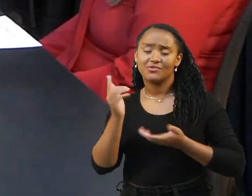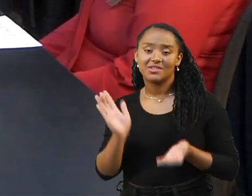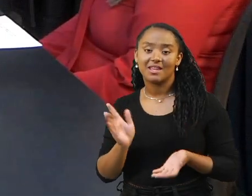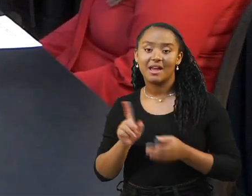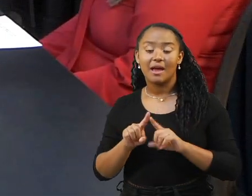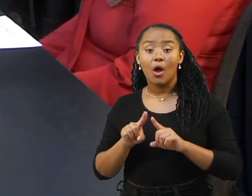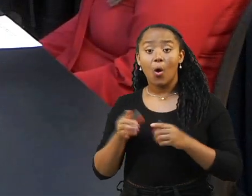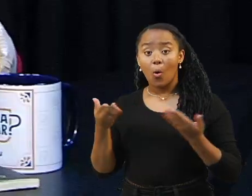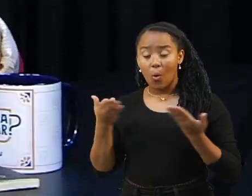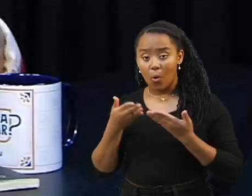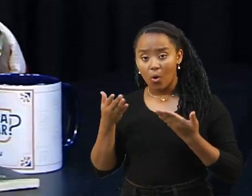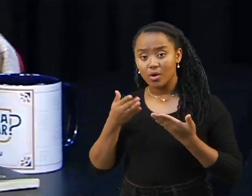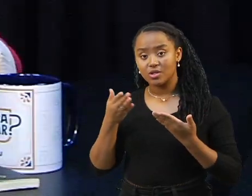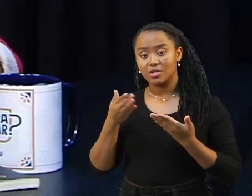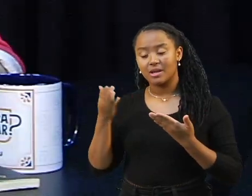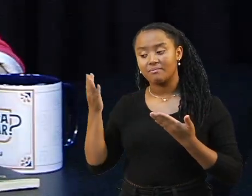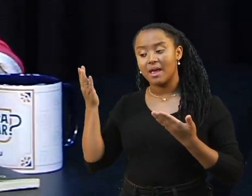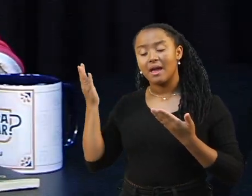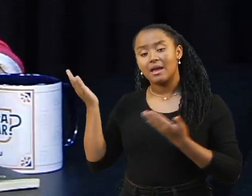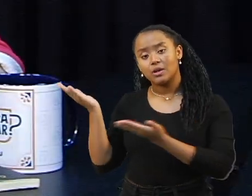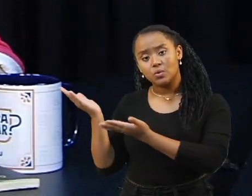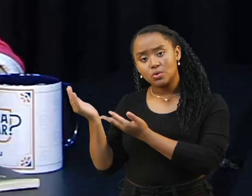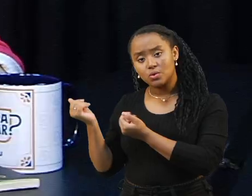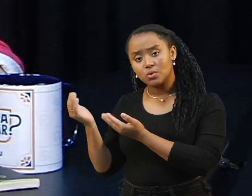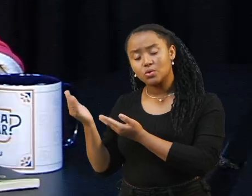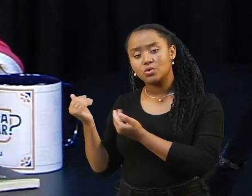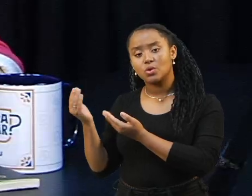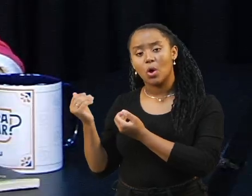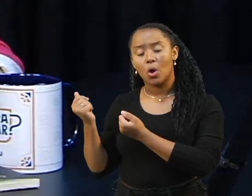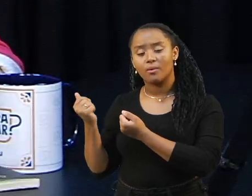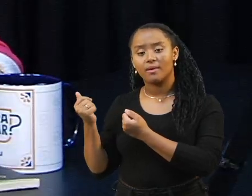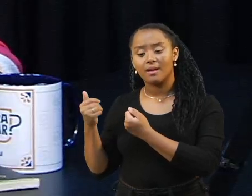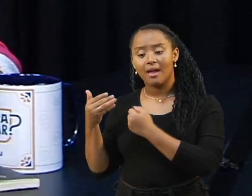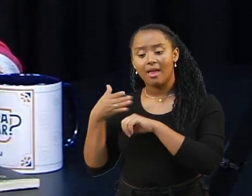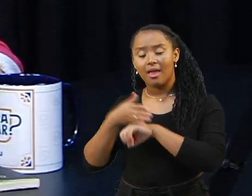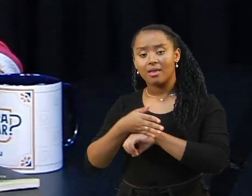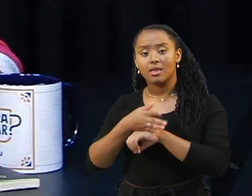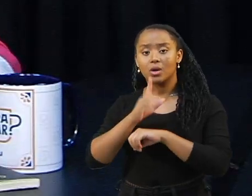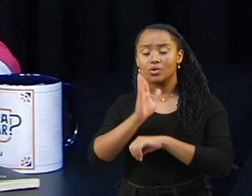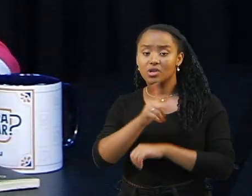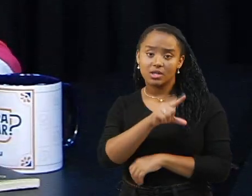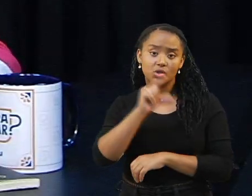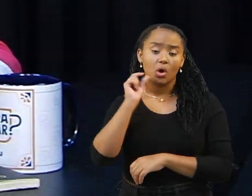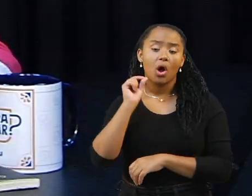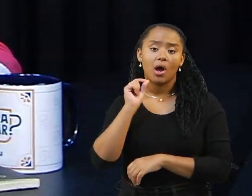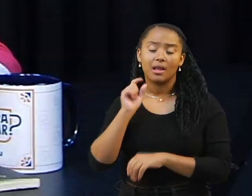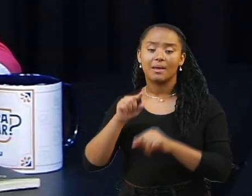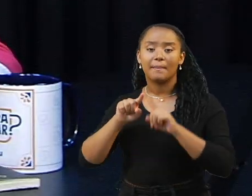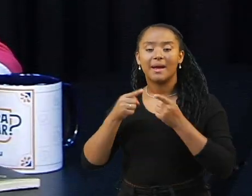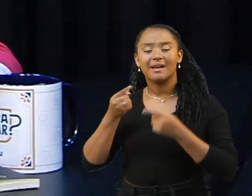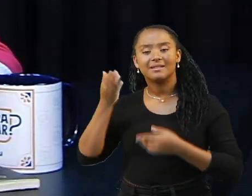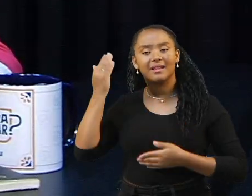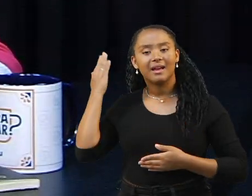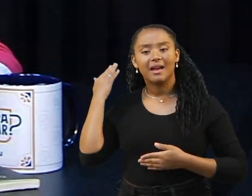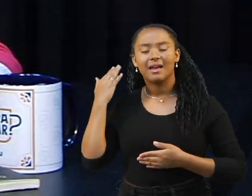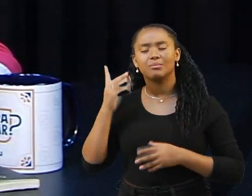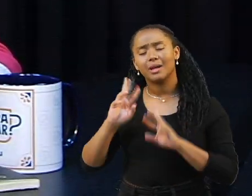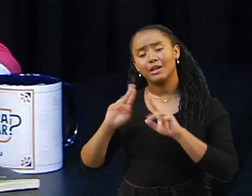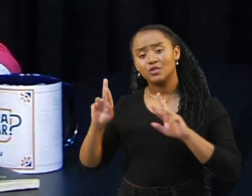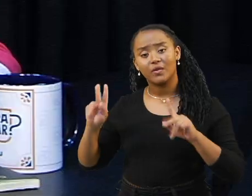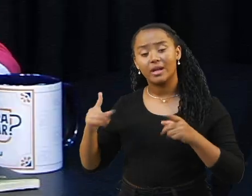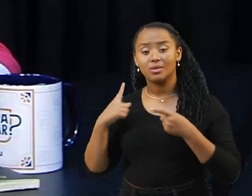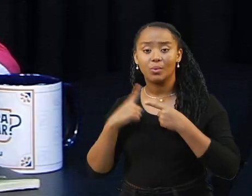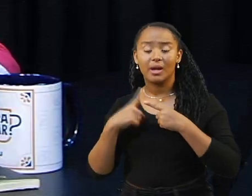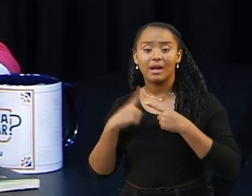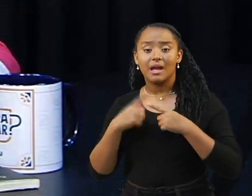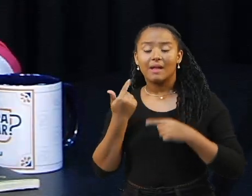sabe? Hoje, os meninos são jovens, muito jovens, que entram e escolhem o que querem exercer. Mas, na época,